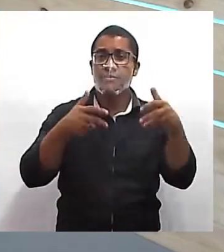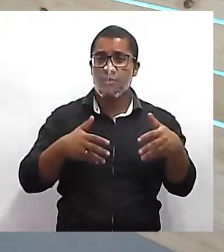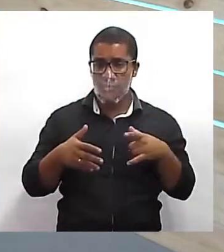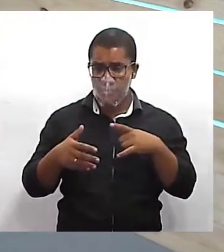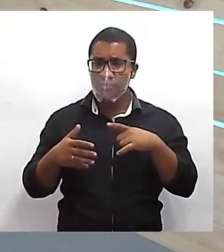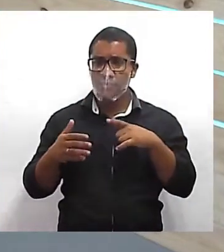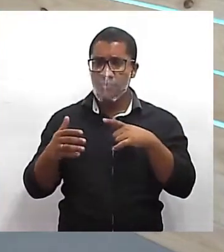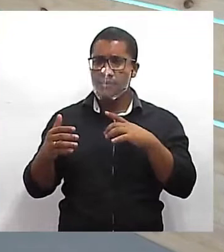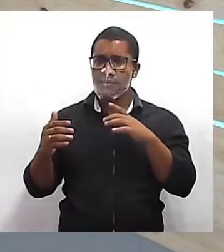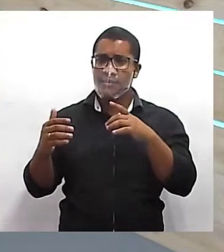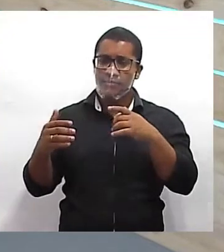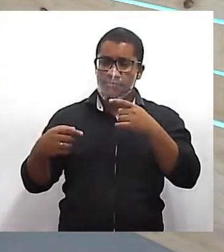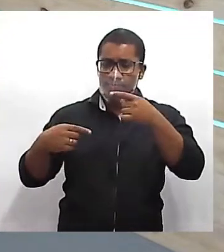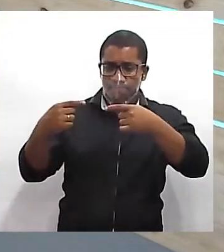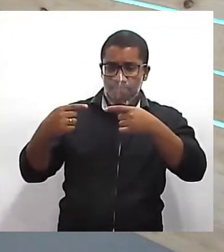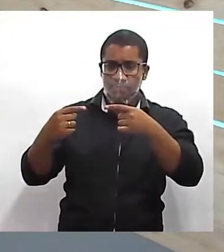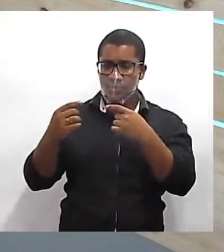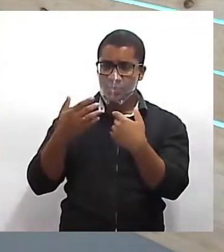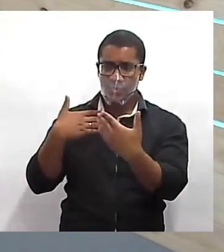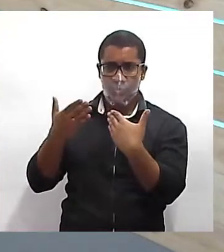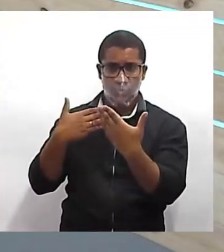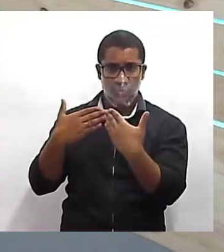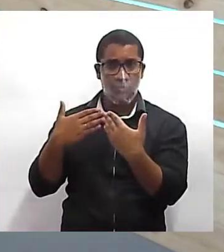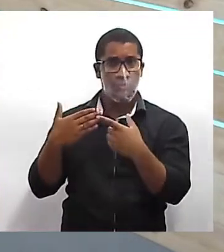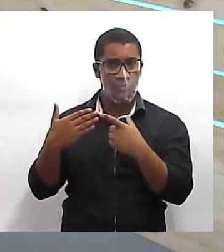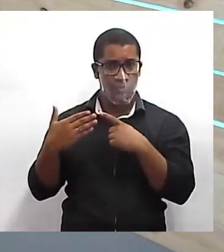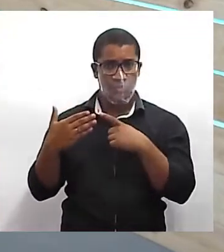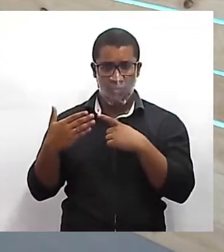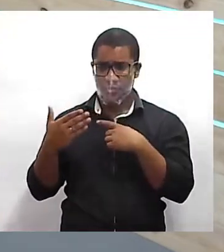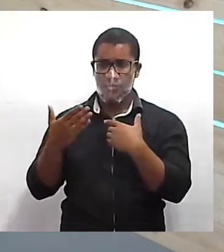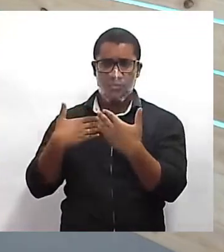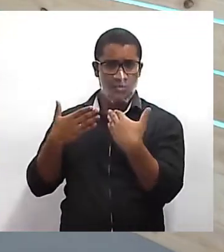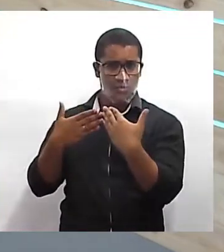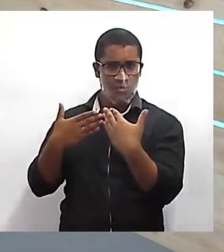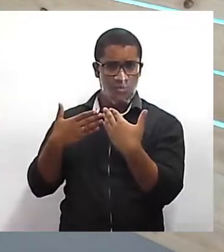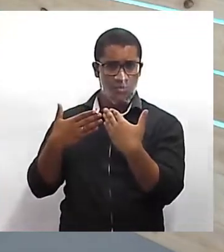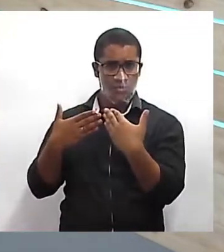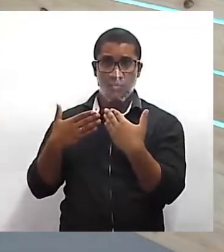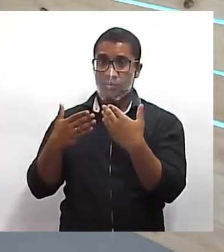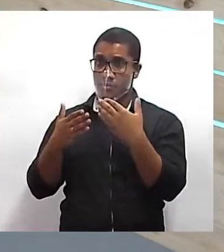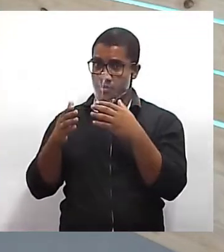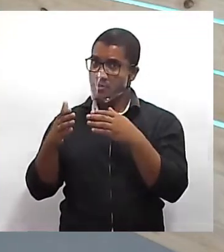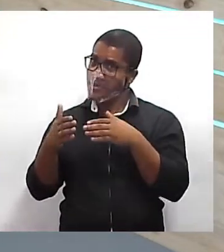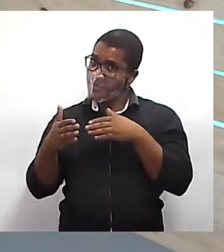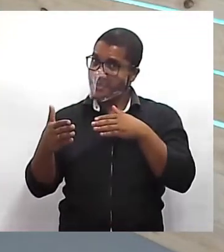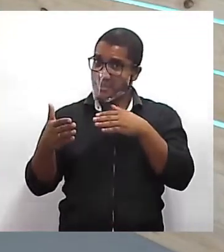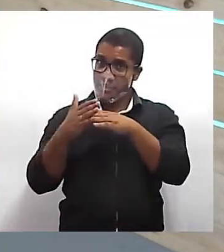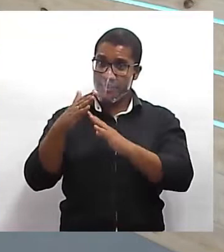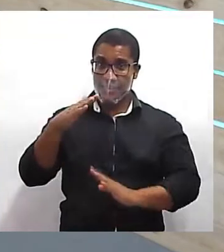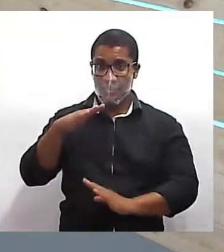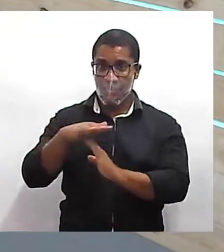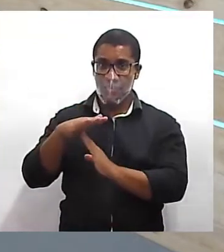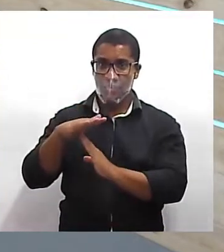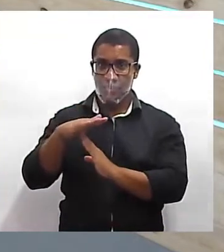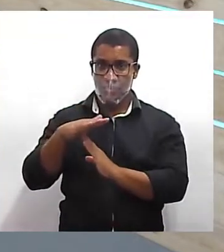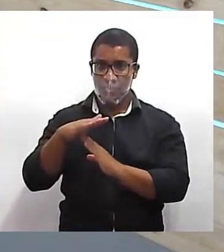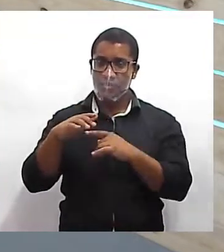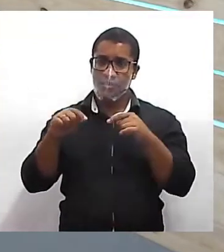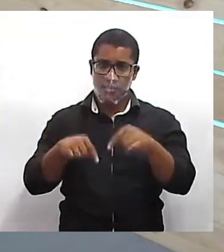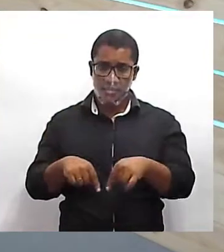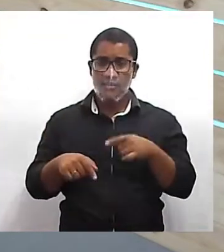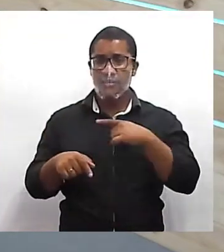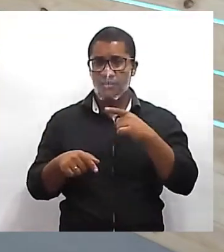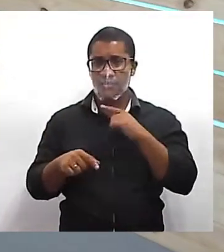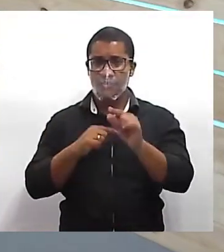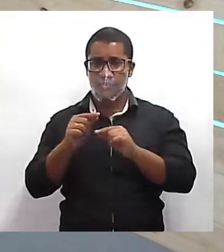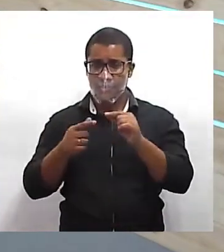diálogo, porque numa sociedade de classes não há diálogo, há apenas um pseudo-diálogo. Utopia romântica